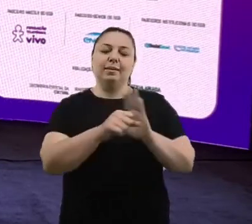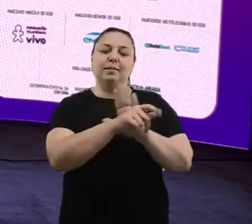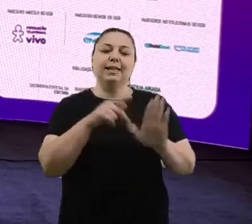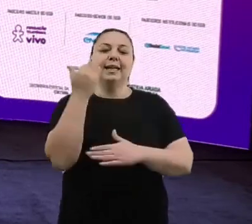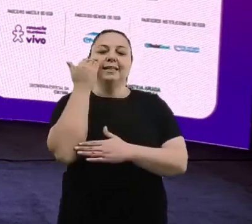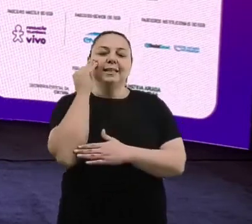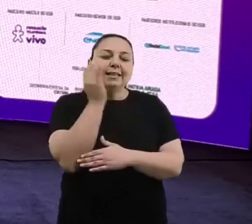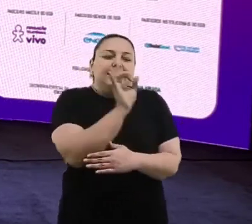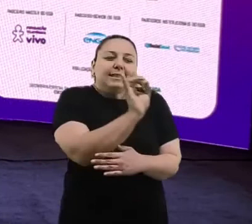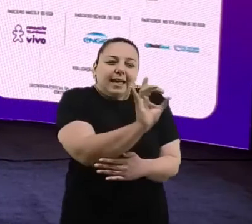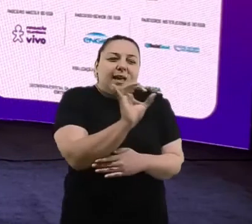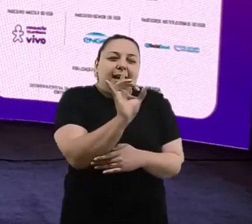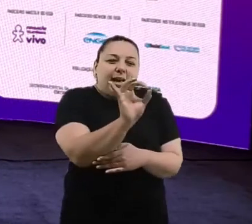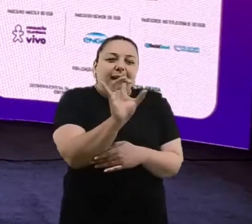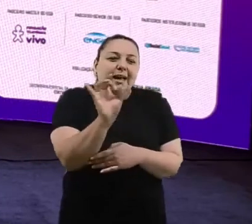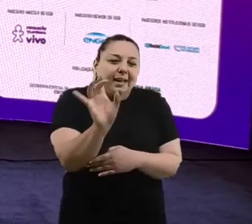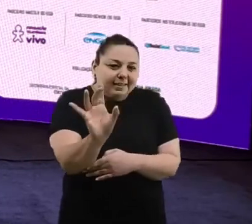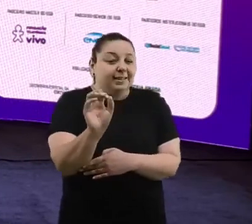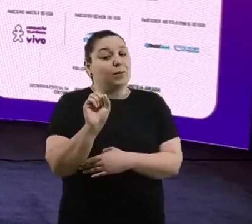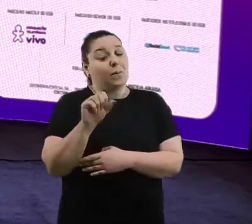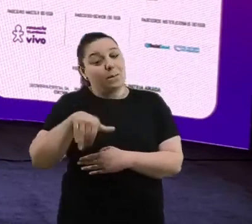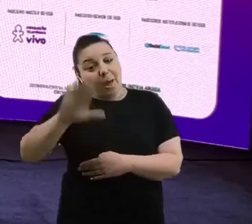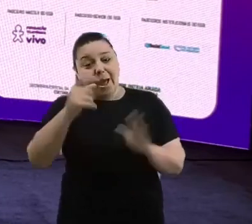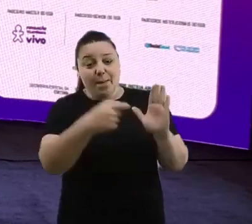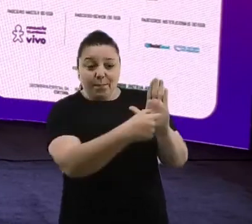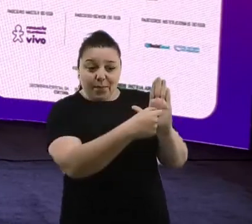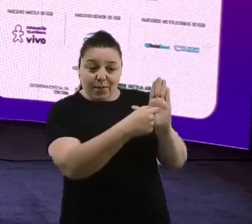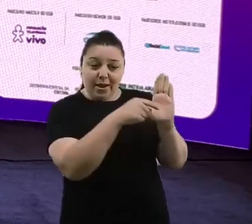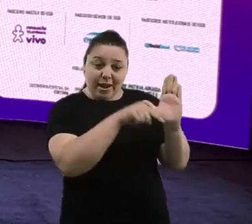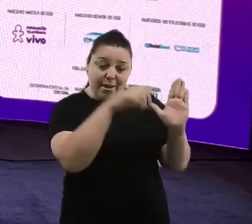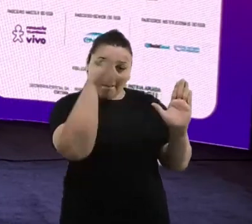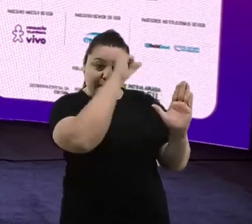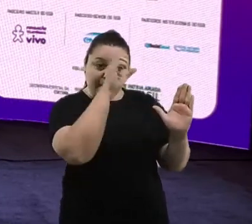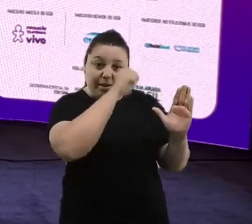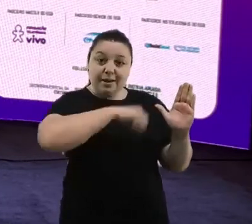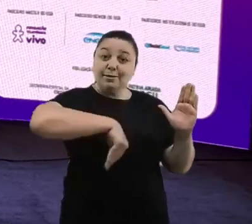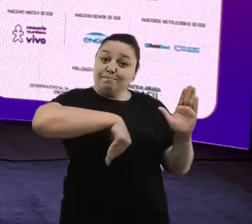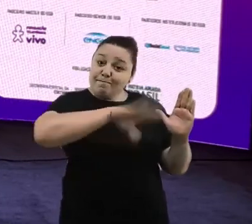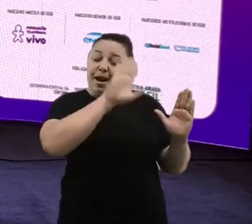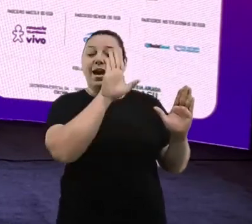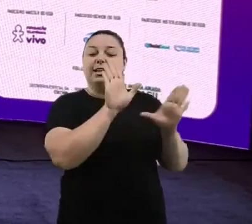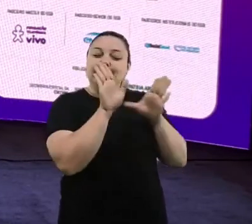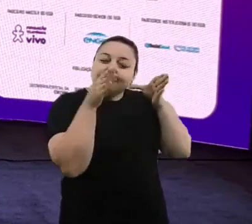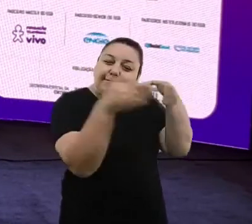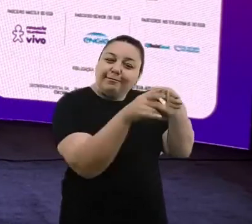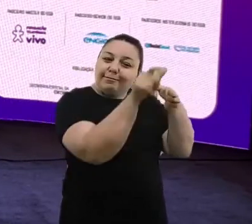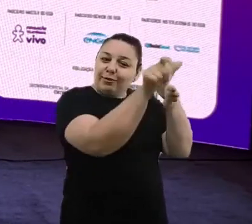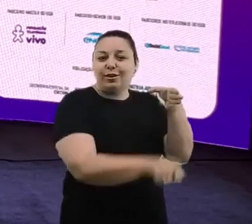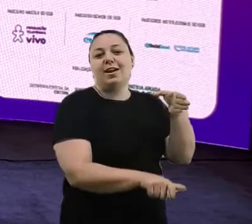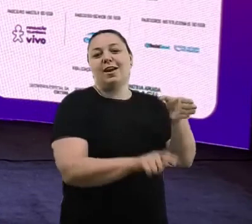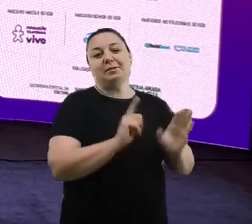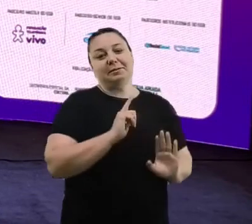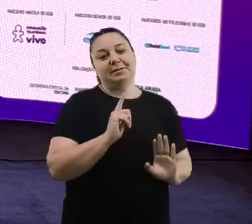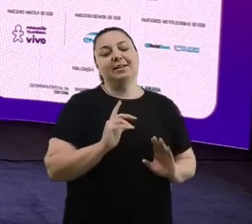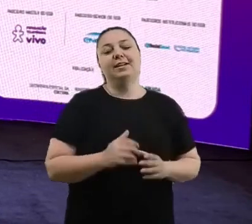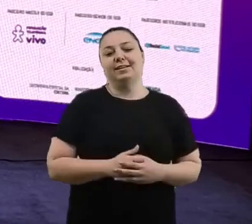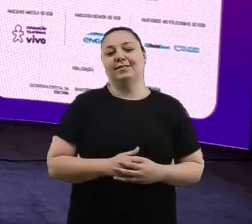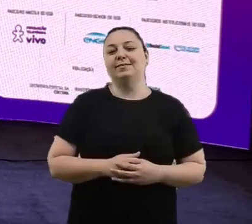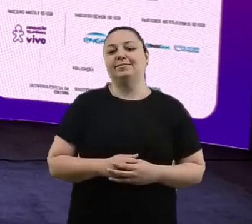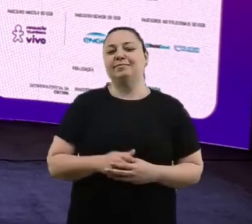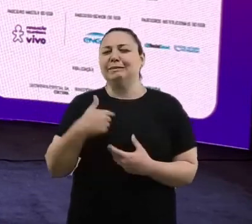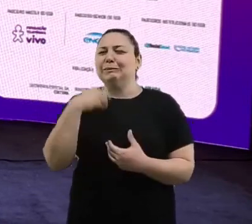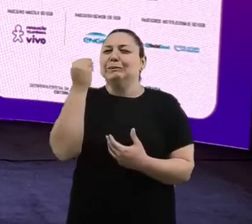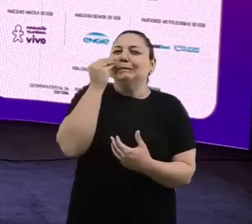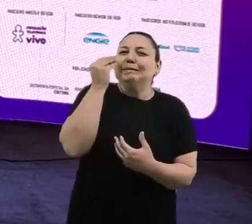aprendendo, mais personalizado vai ficando a conversa. É isso, né? Desmistificando um pouco. Estou tentando ser bem,